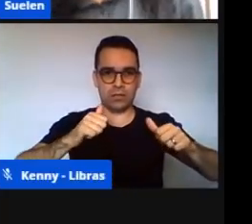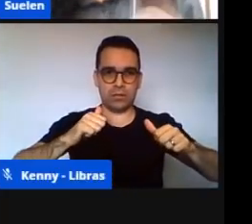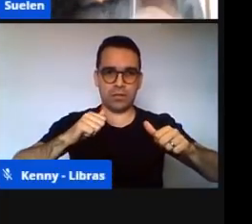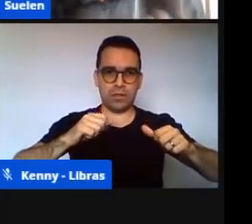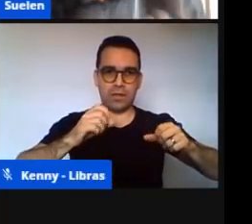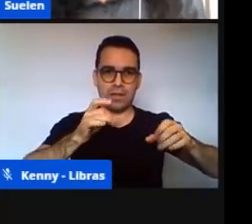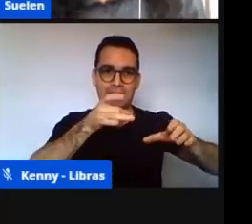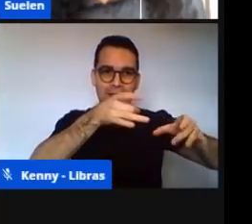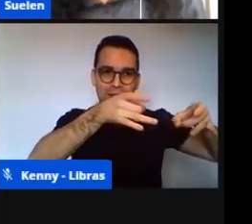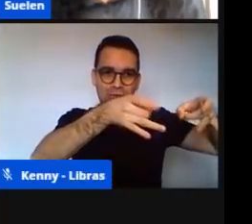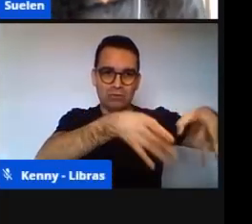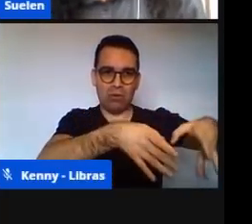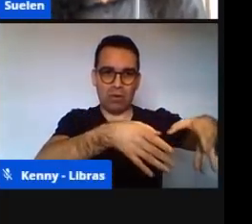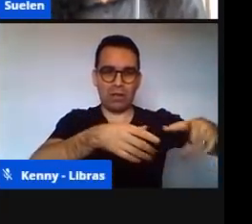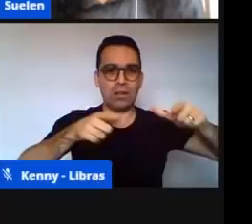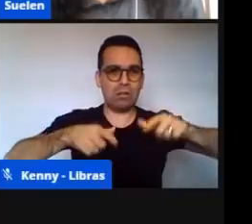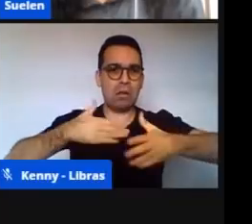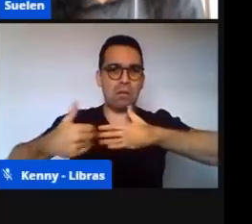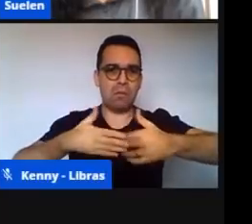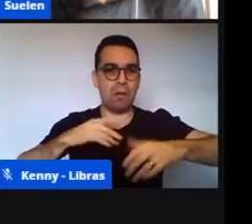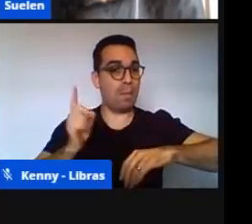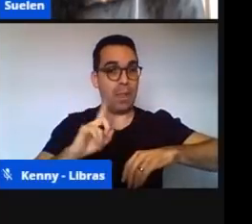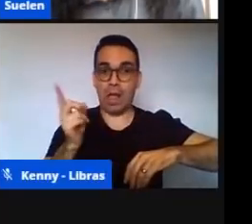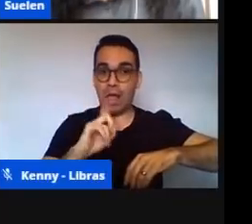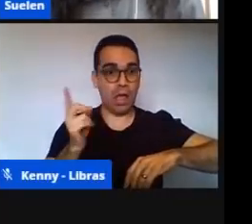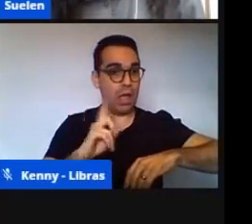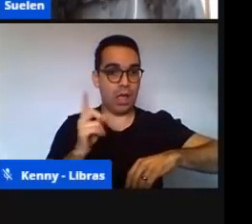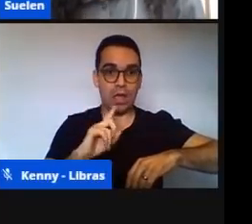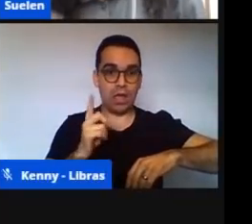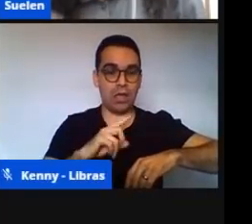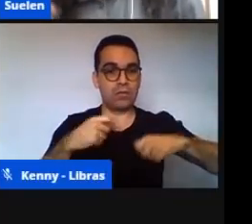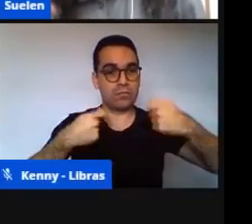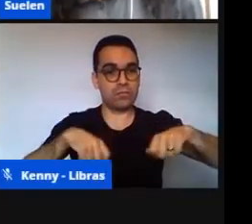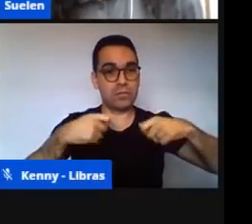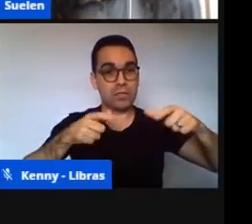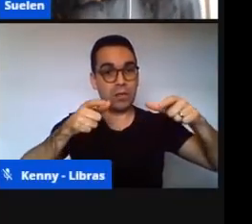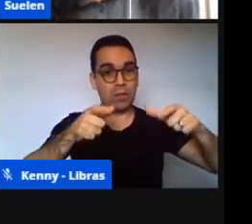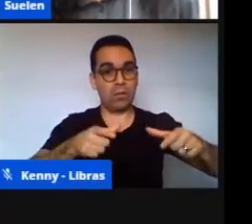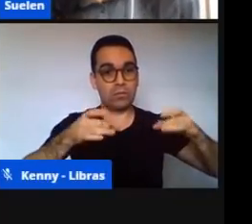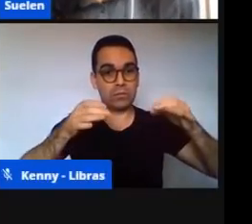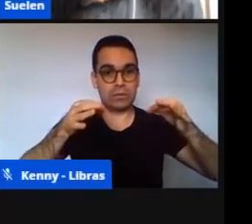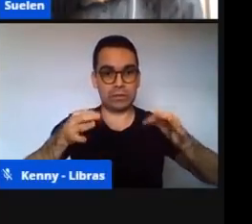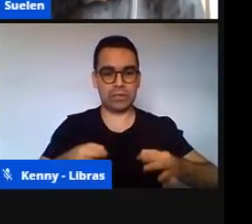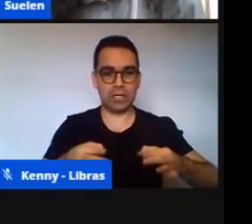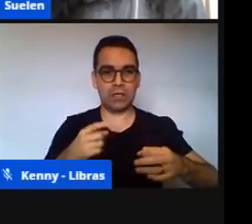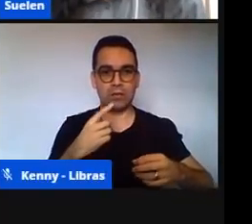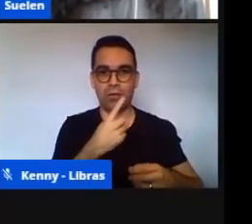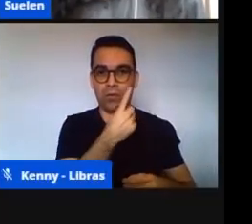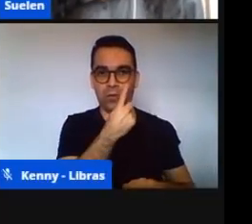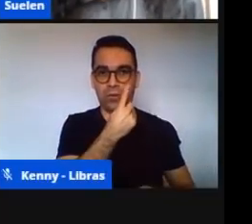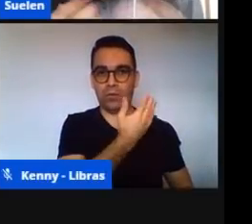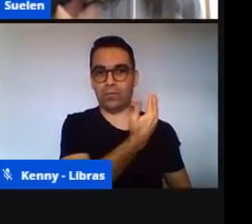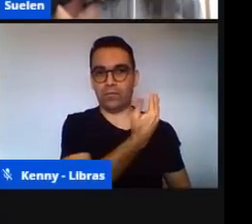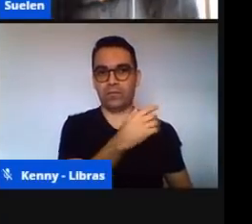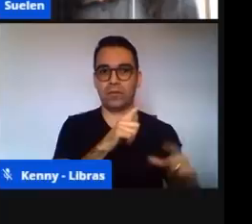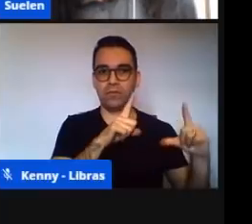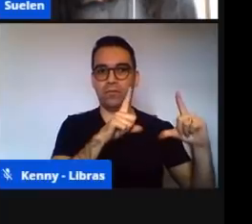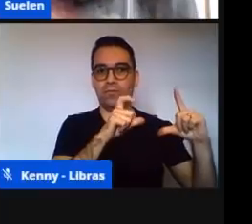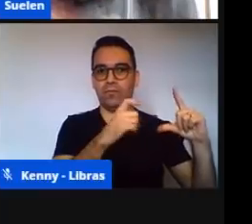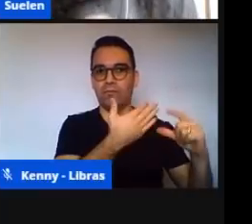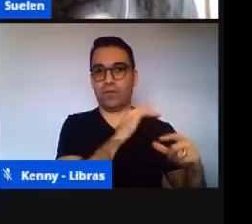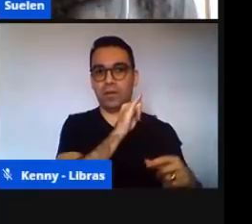casa e alise a lavagem dessa máscara com detergente, depois